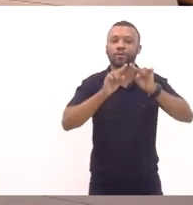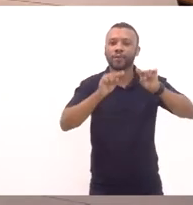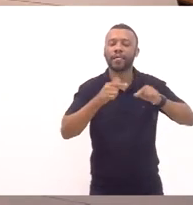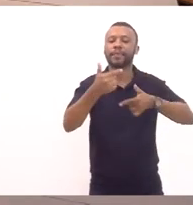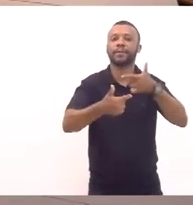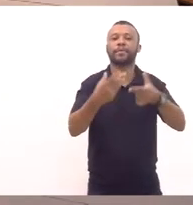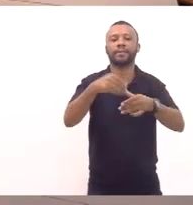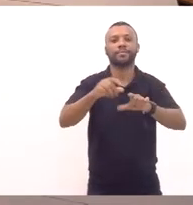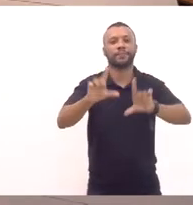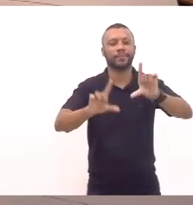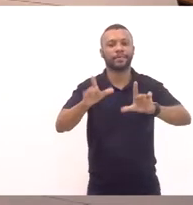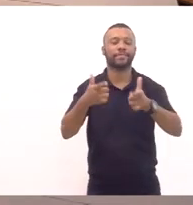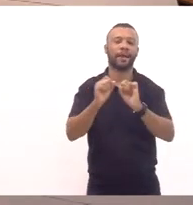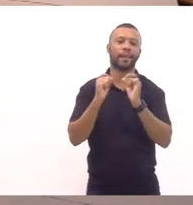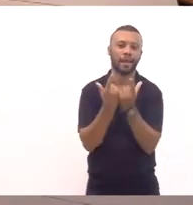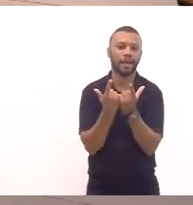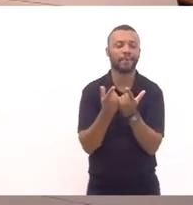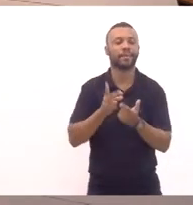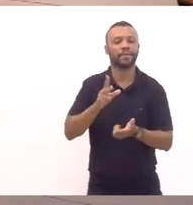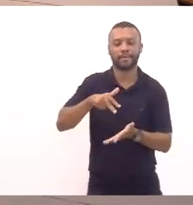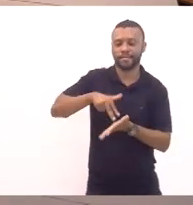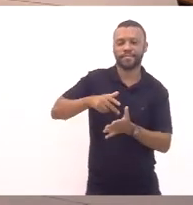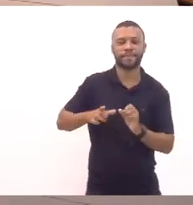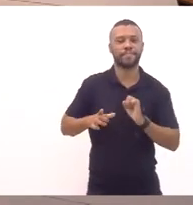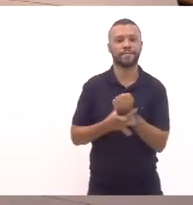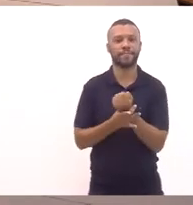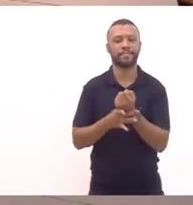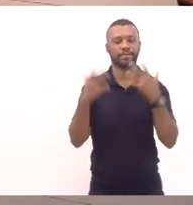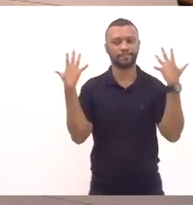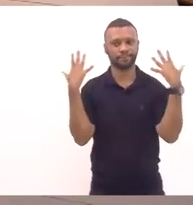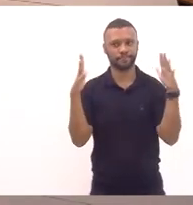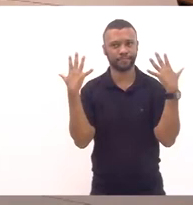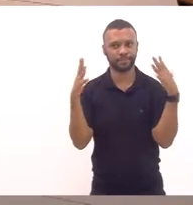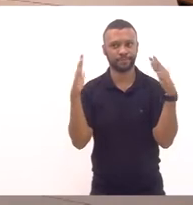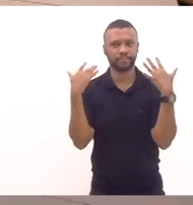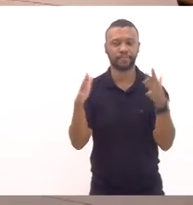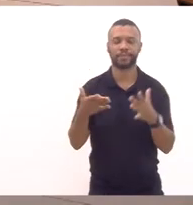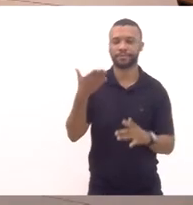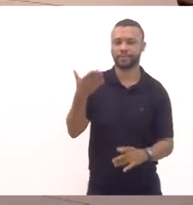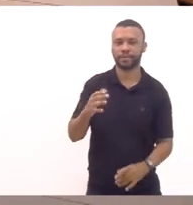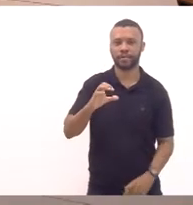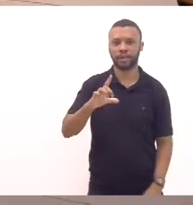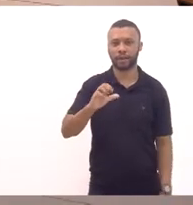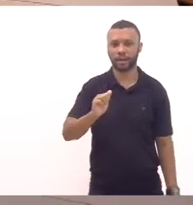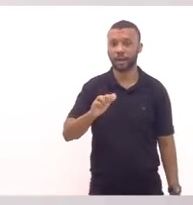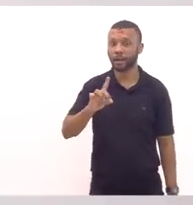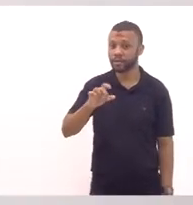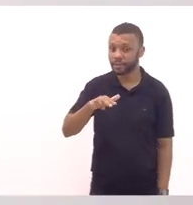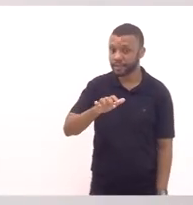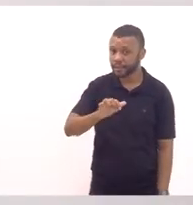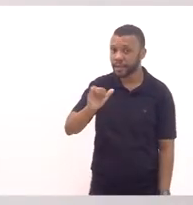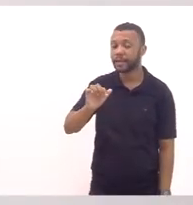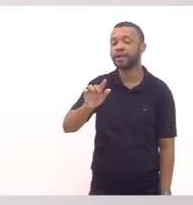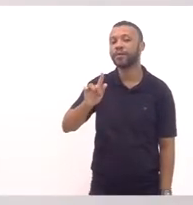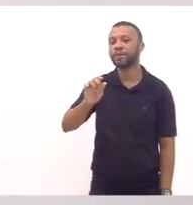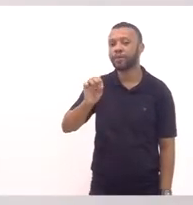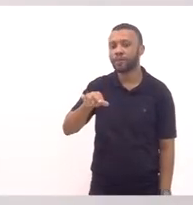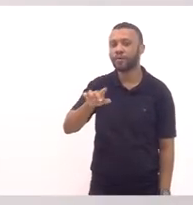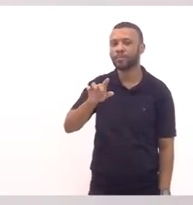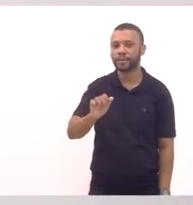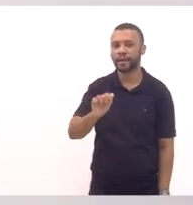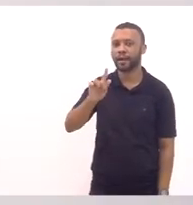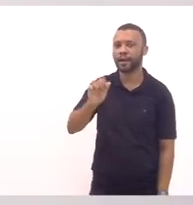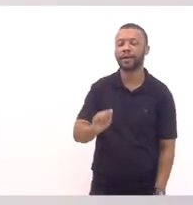sempre firme aí. Saudar mais uma vez ali Claudinei Gonzaga, vejo aqui Jairo